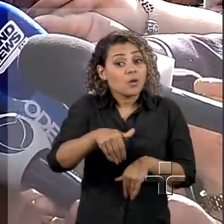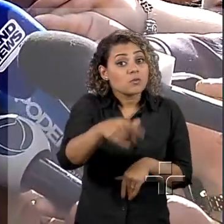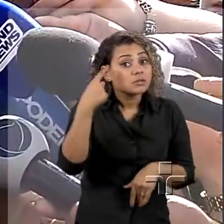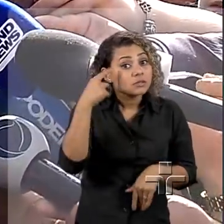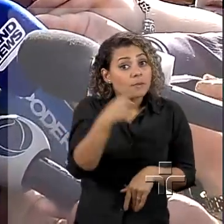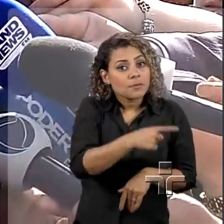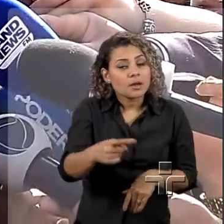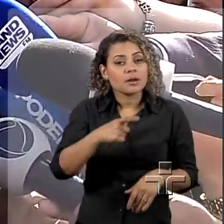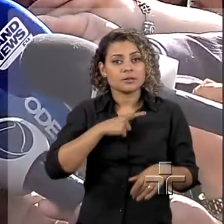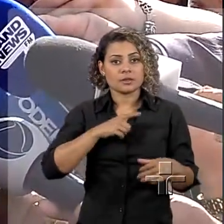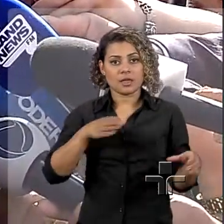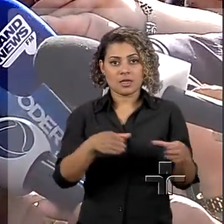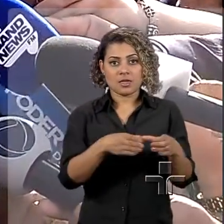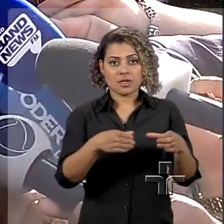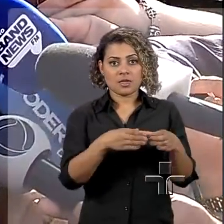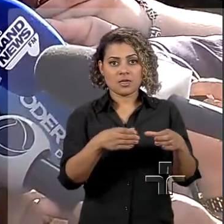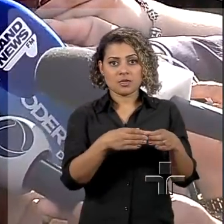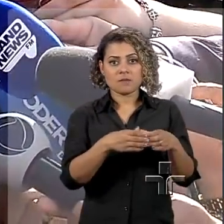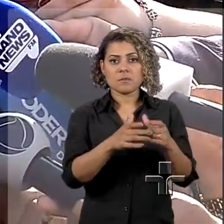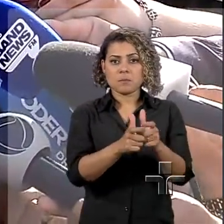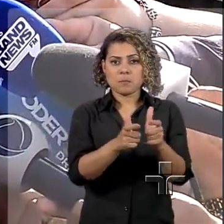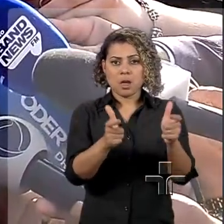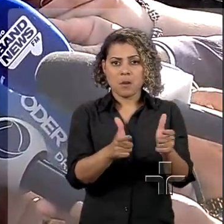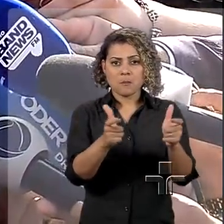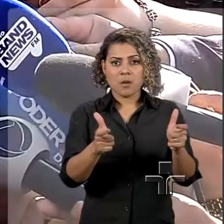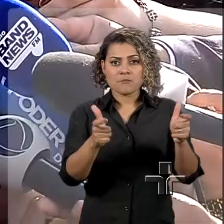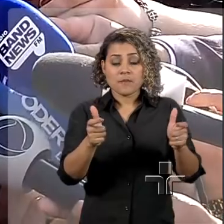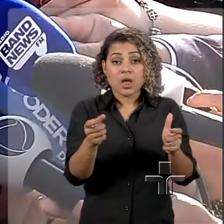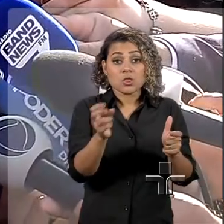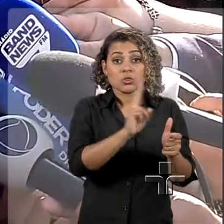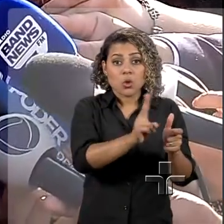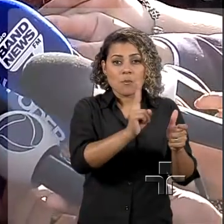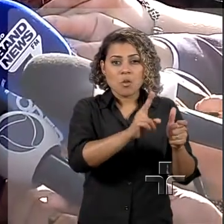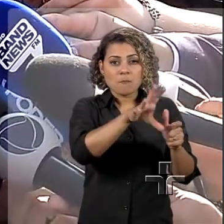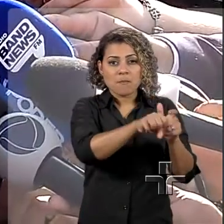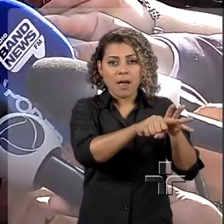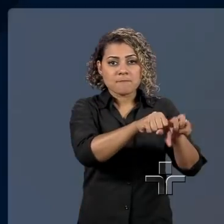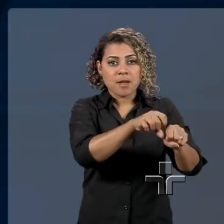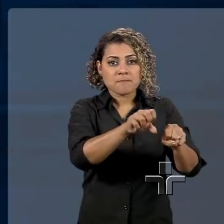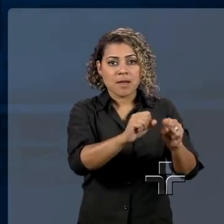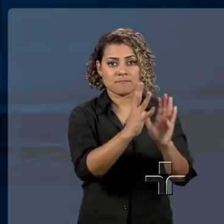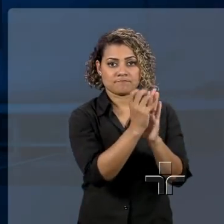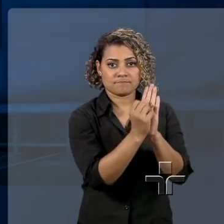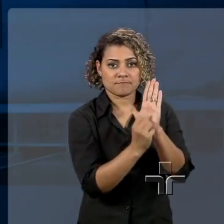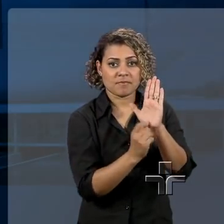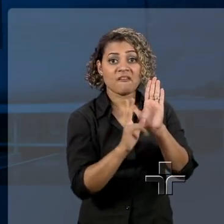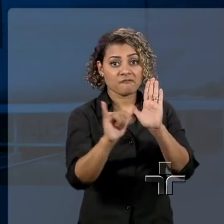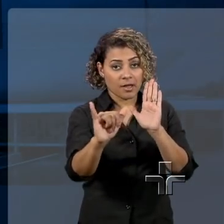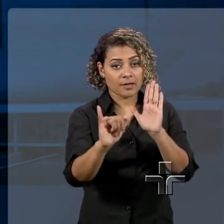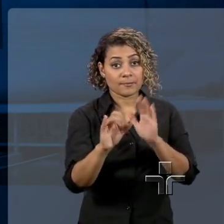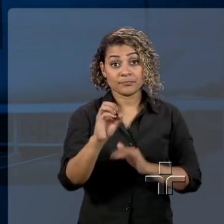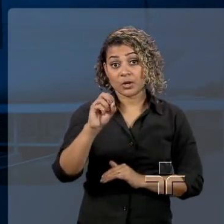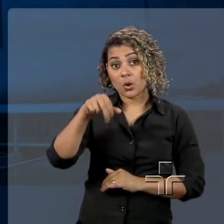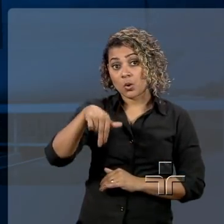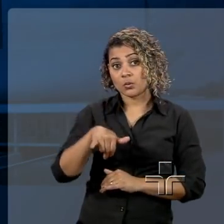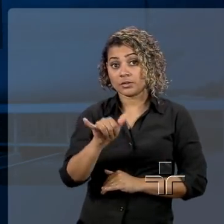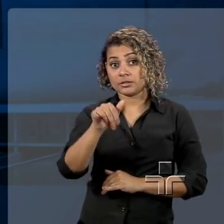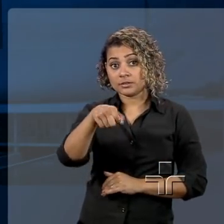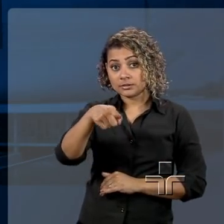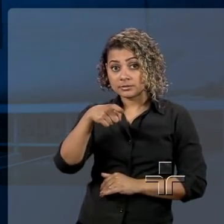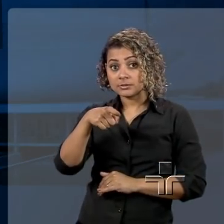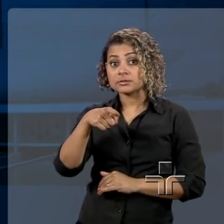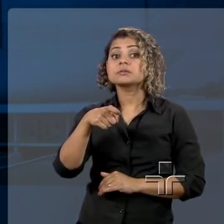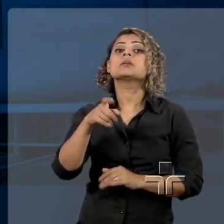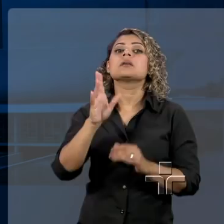a equipe ampliada com os novos nomes que vão ser apresentados. Além de Onyx para a Casa Civil,